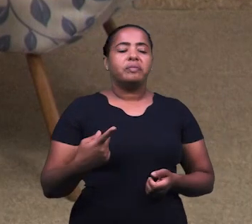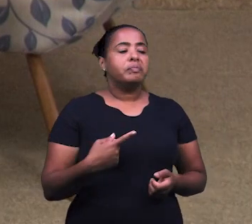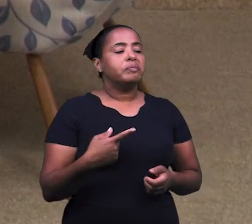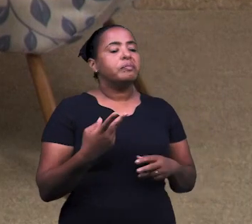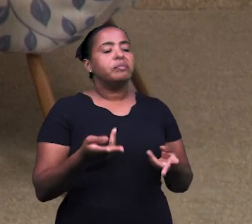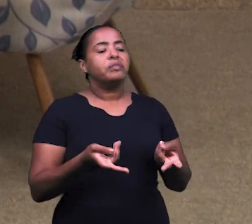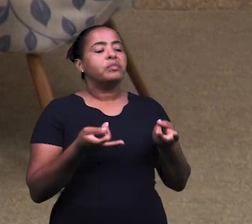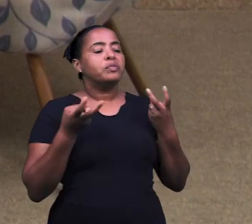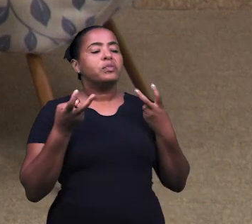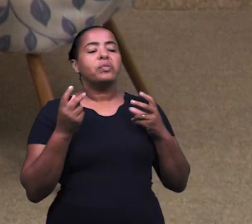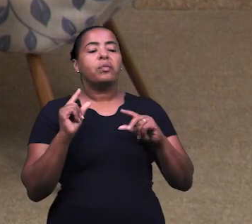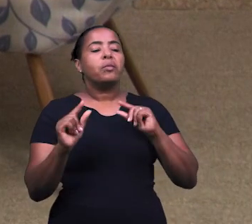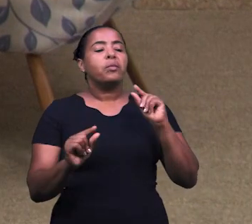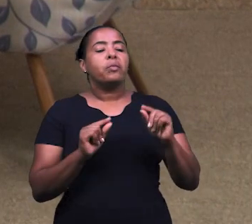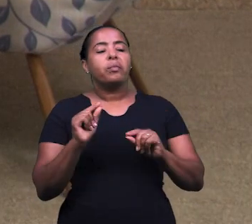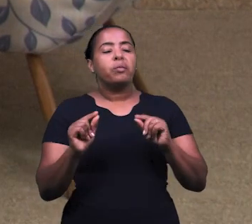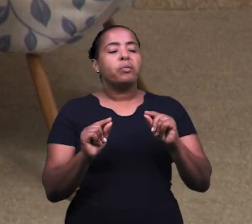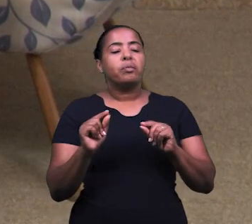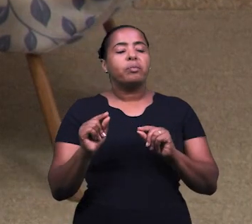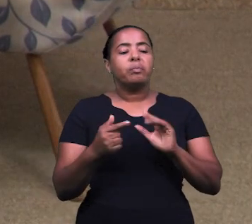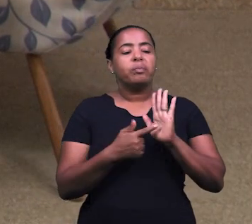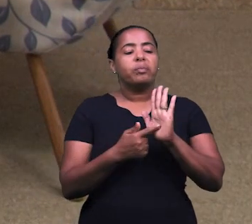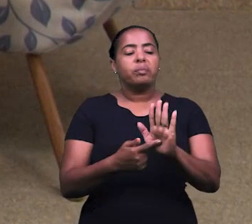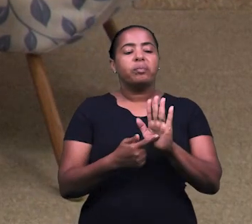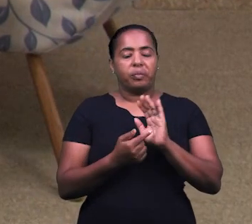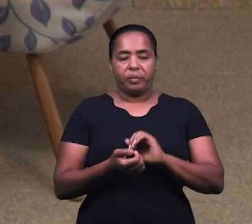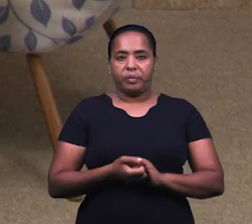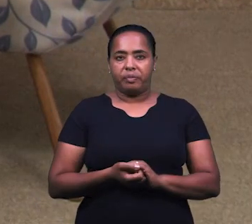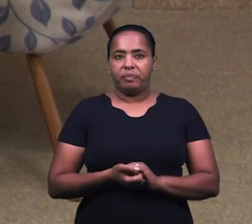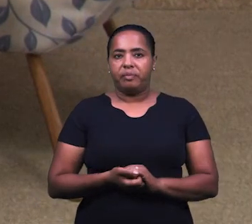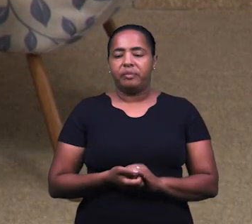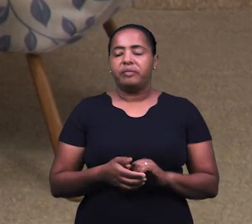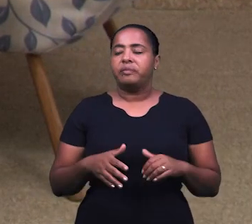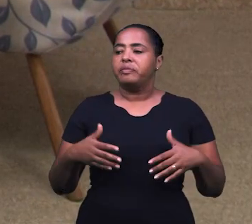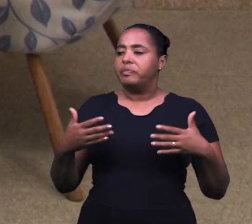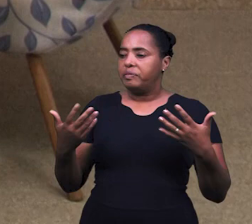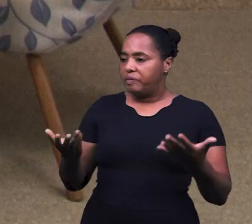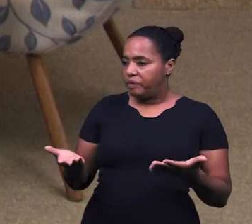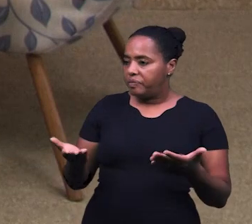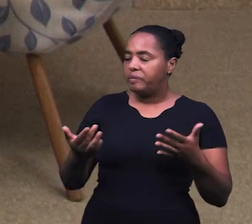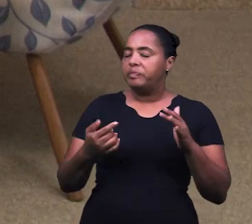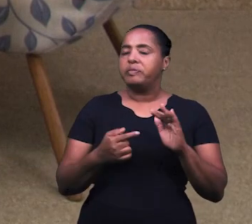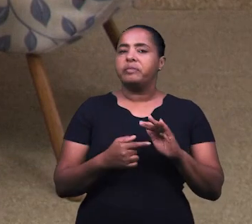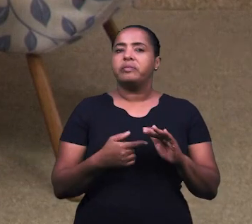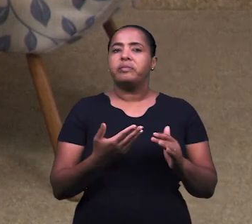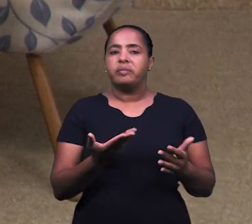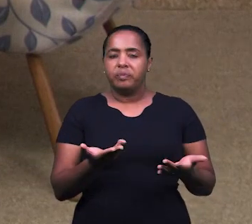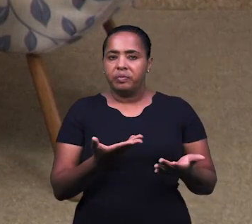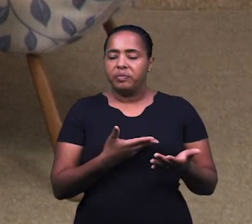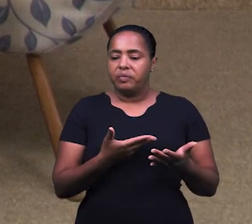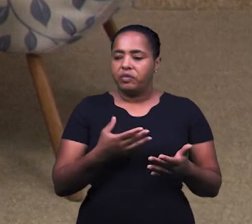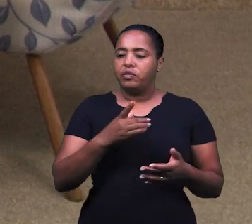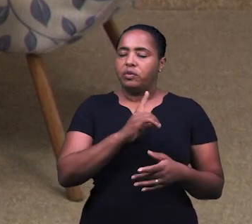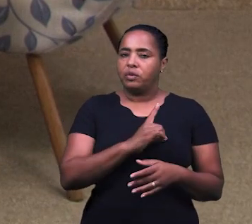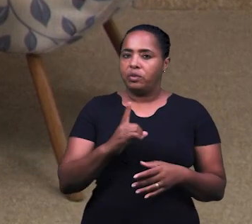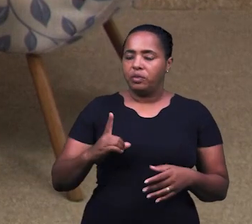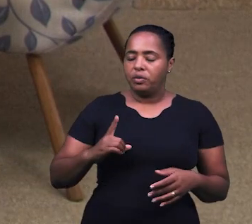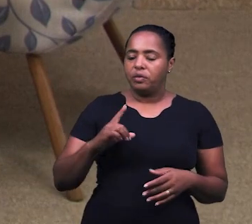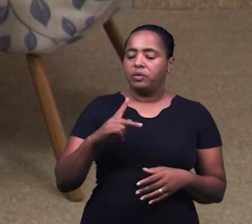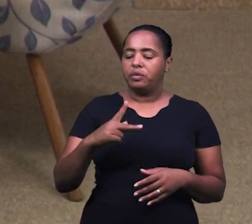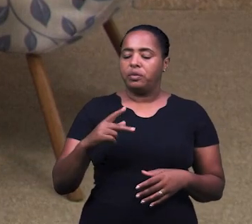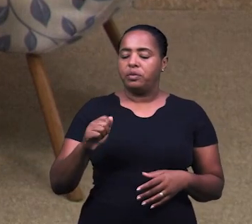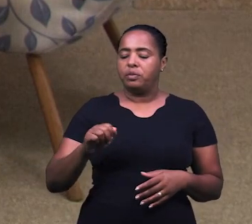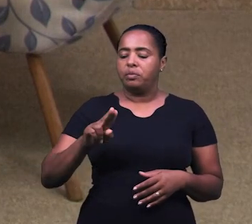Carlos, qual a sua observação a respeito daquilo que o nosso companheiro colocou? Aquilo que o nosso companheiro colocou, o